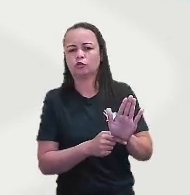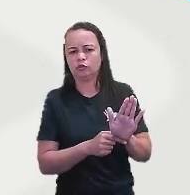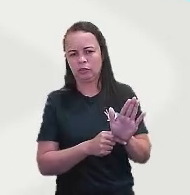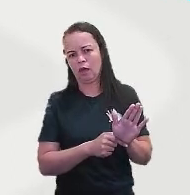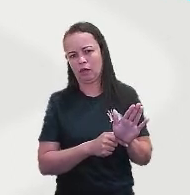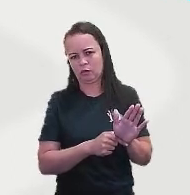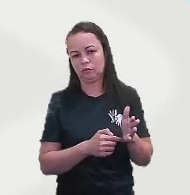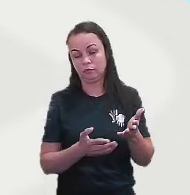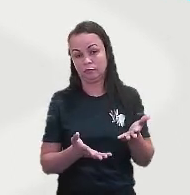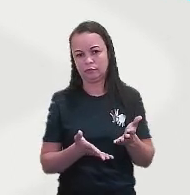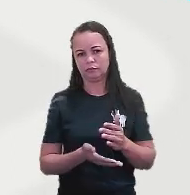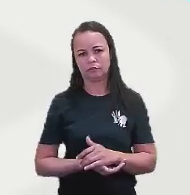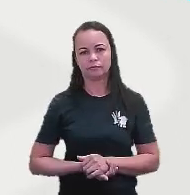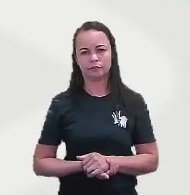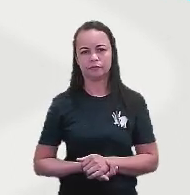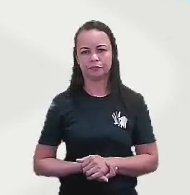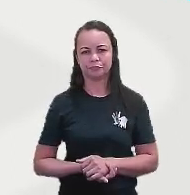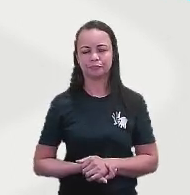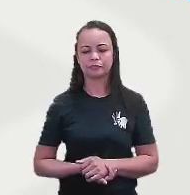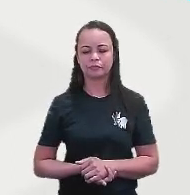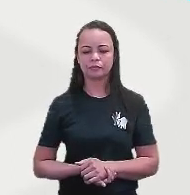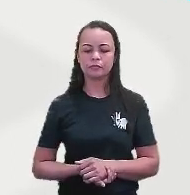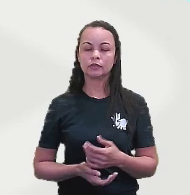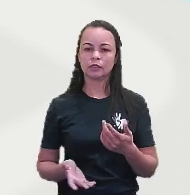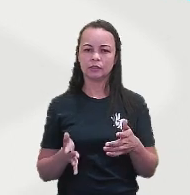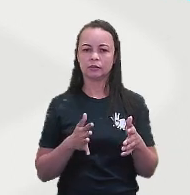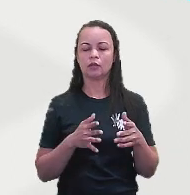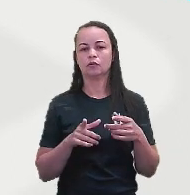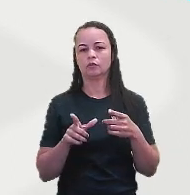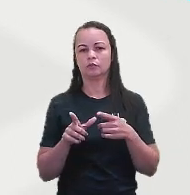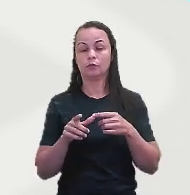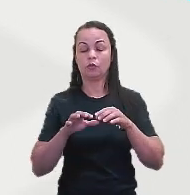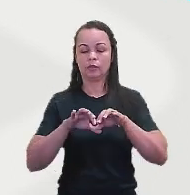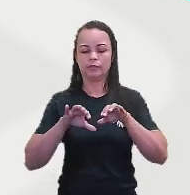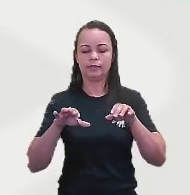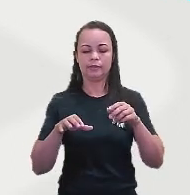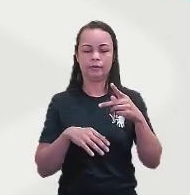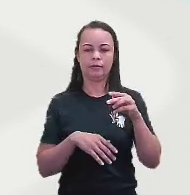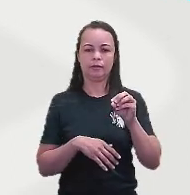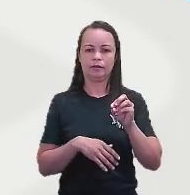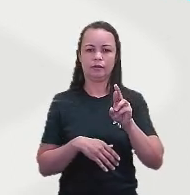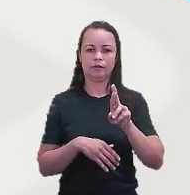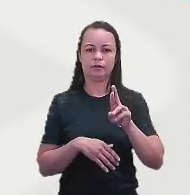não querer, né, ter contribuído. Então, nesse caso, seria porquê separado.